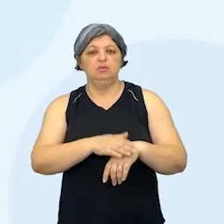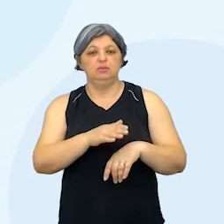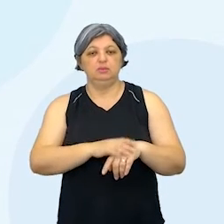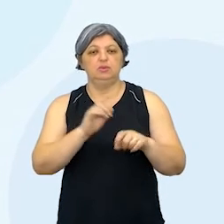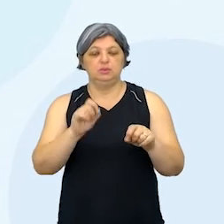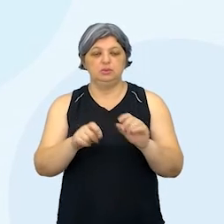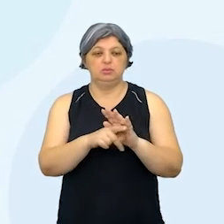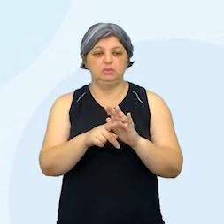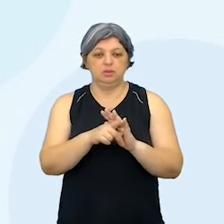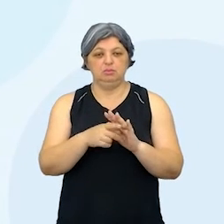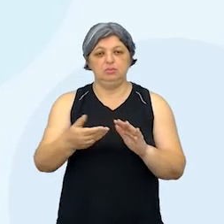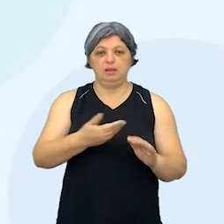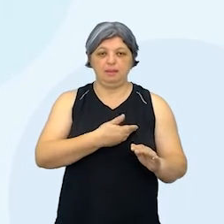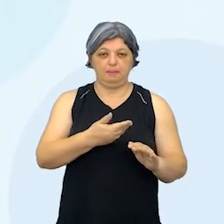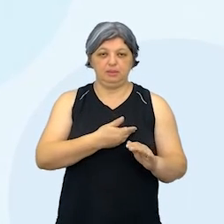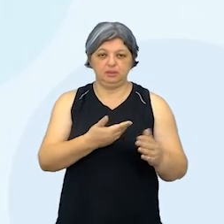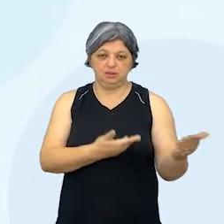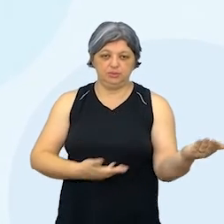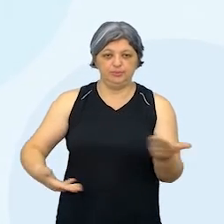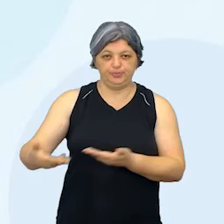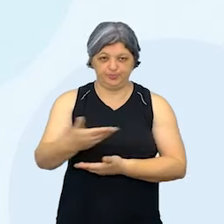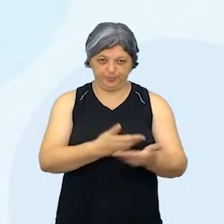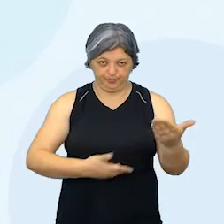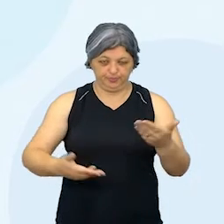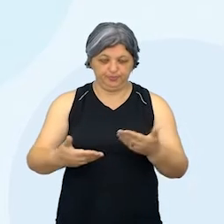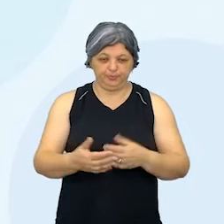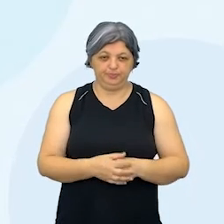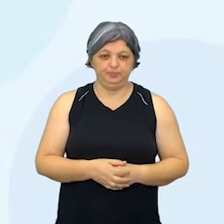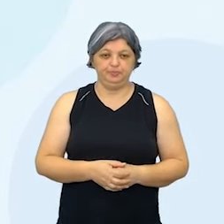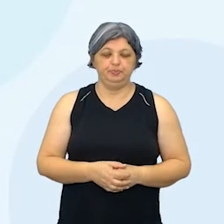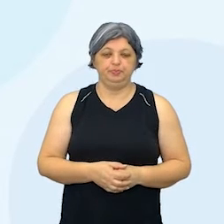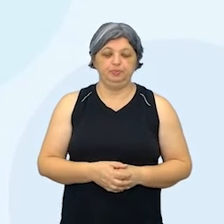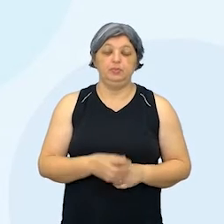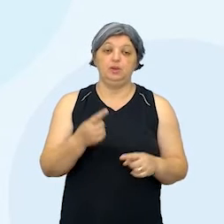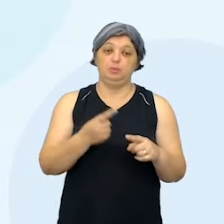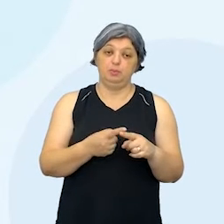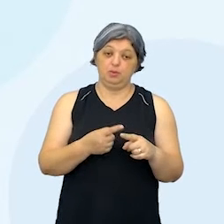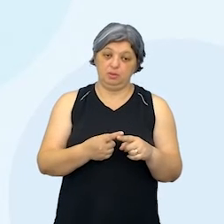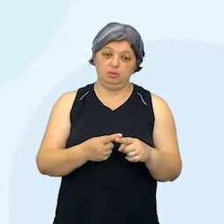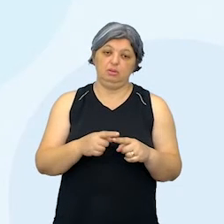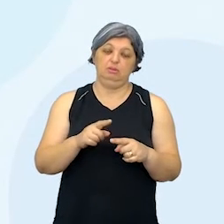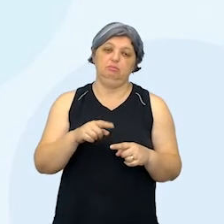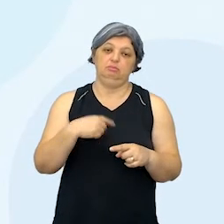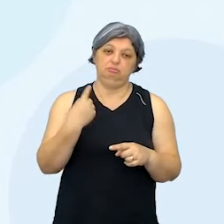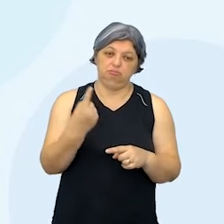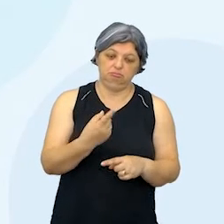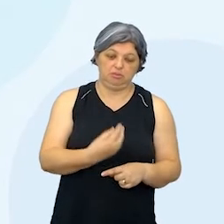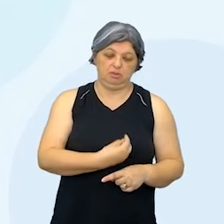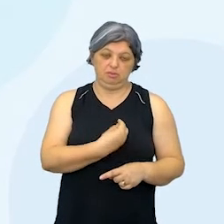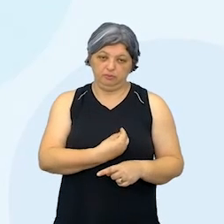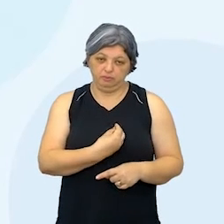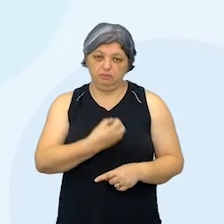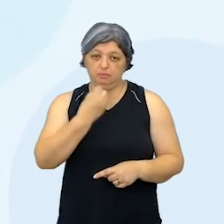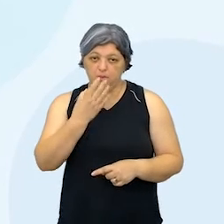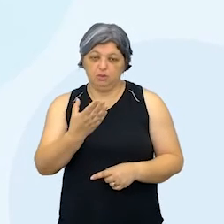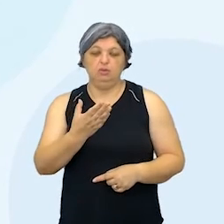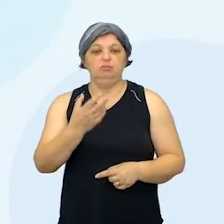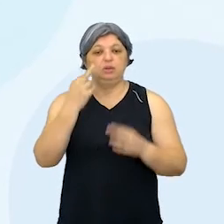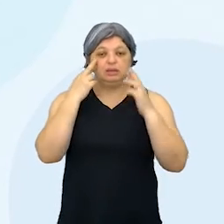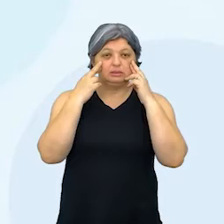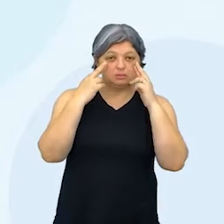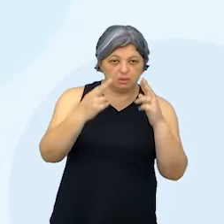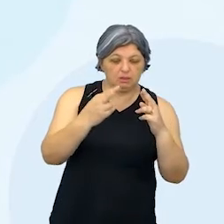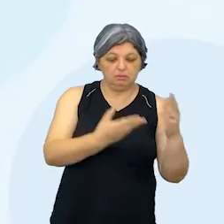e manter amizades. Isso, porque dentro de uma boa convivência, com uma boa conduta, a